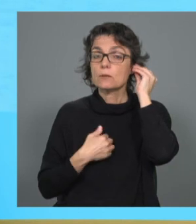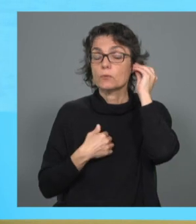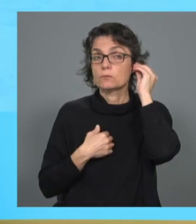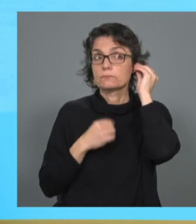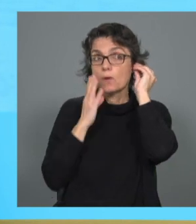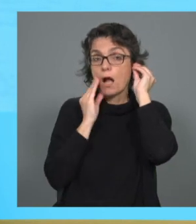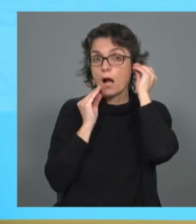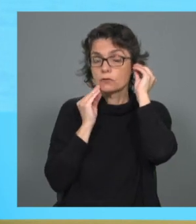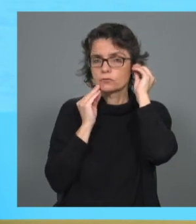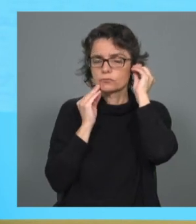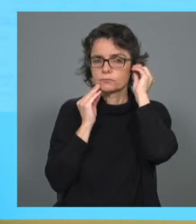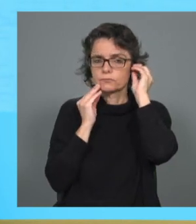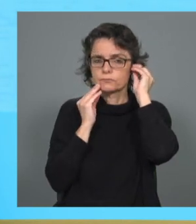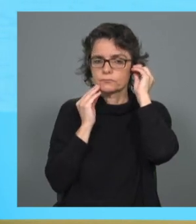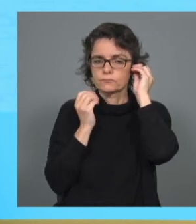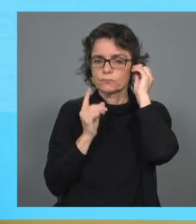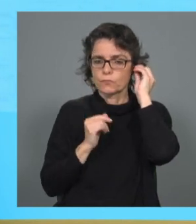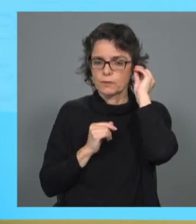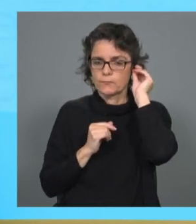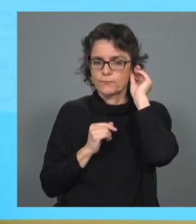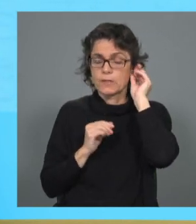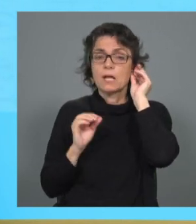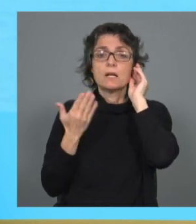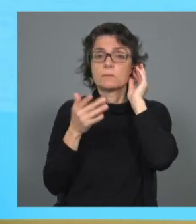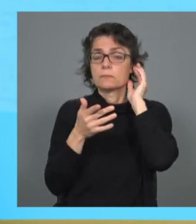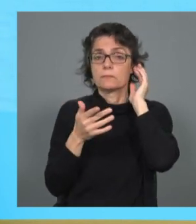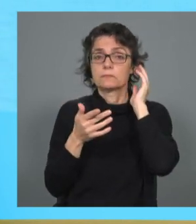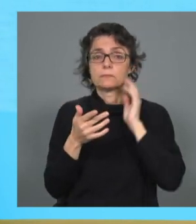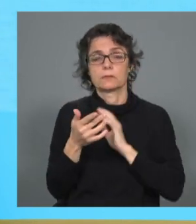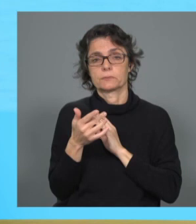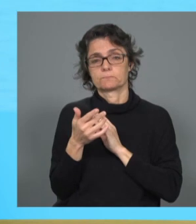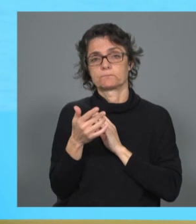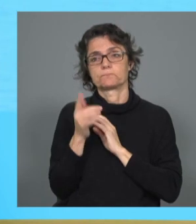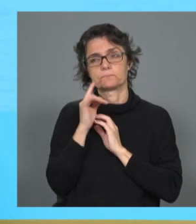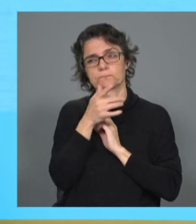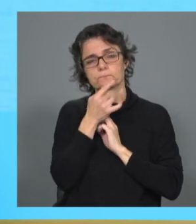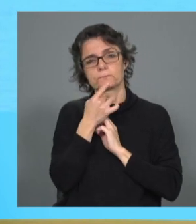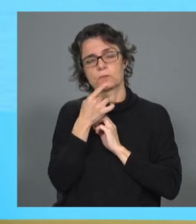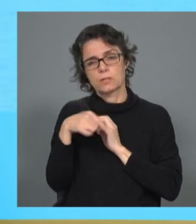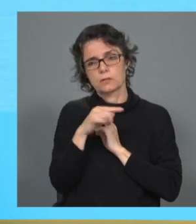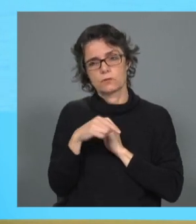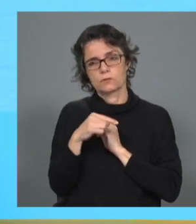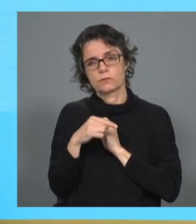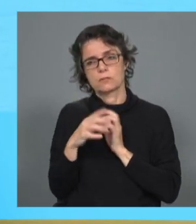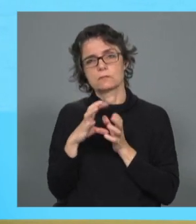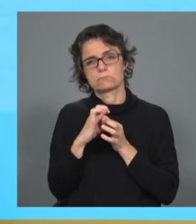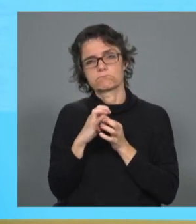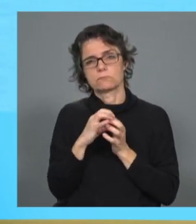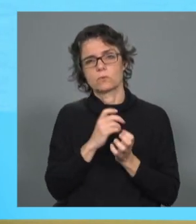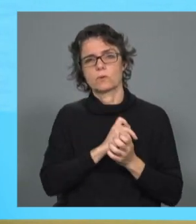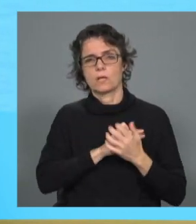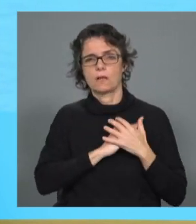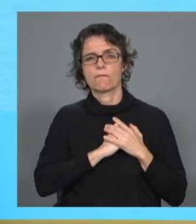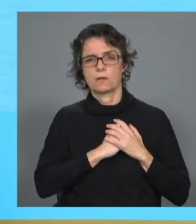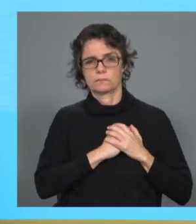que isto deriva um bocadinho de nós sermos coerentes com a nossa fé, não é? Portanto, eu acho que quando